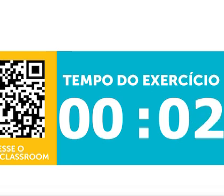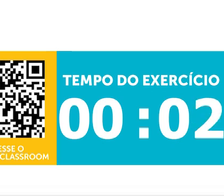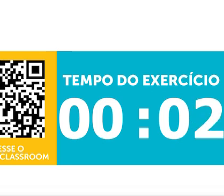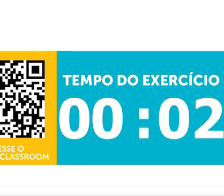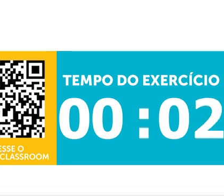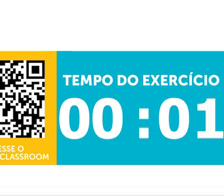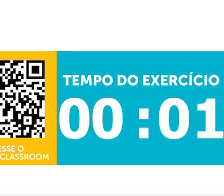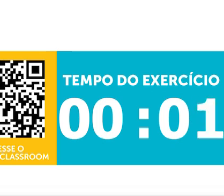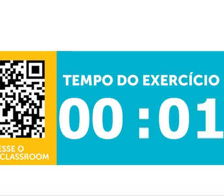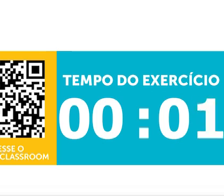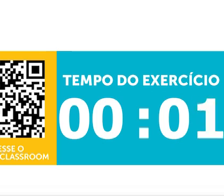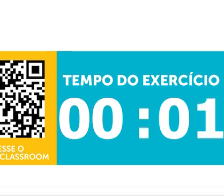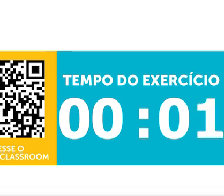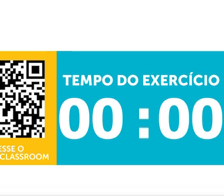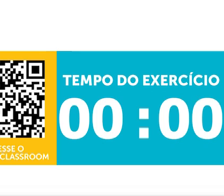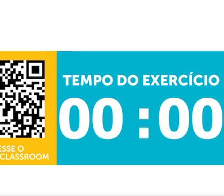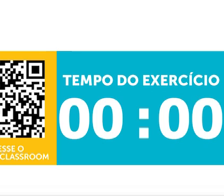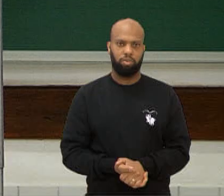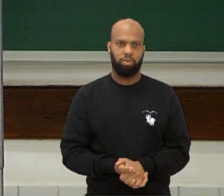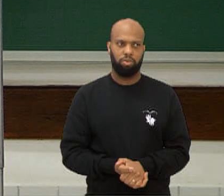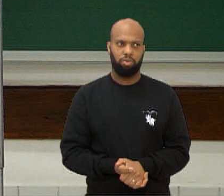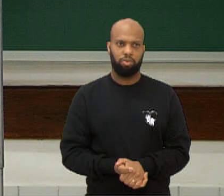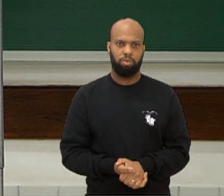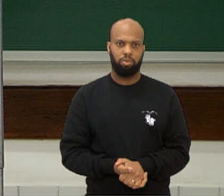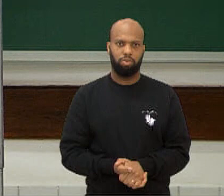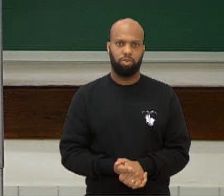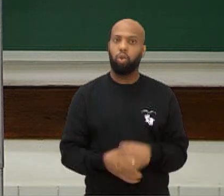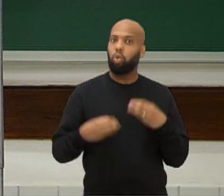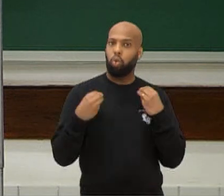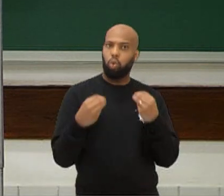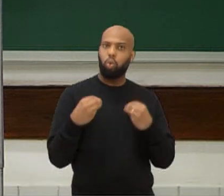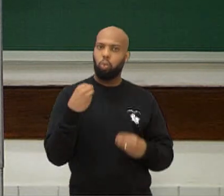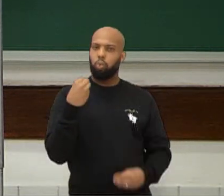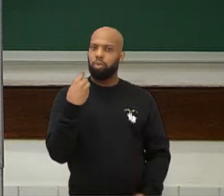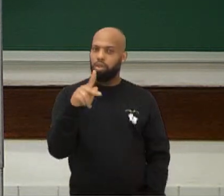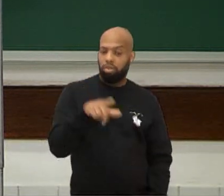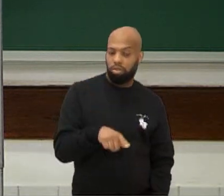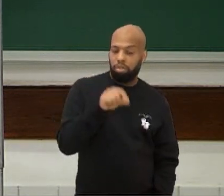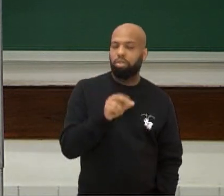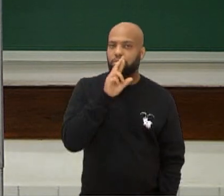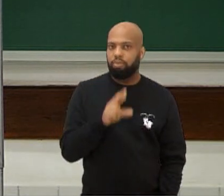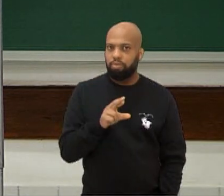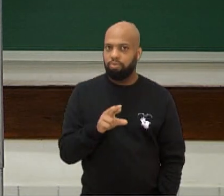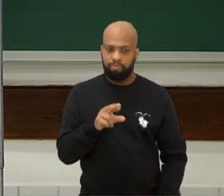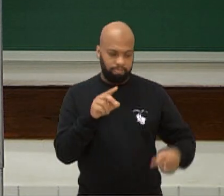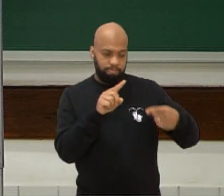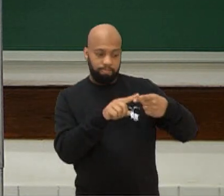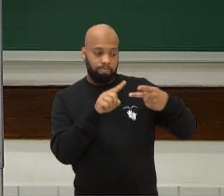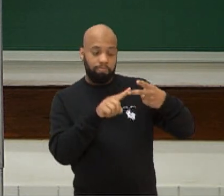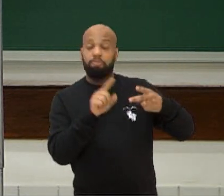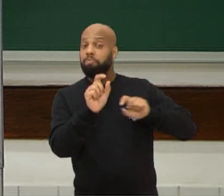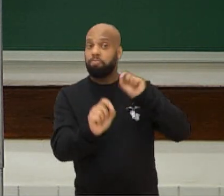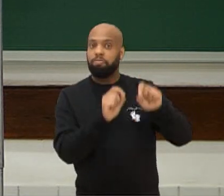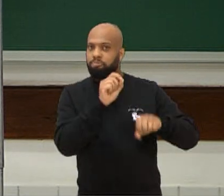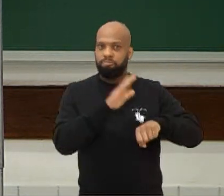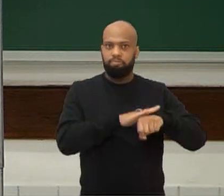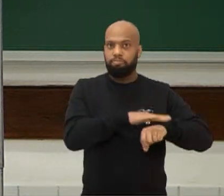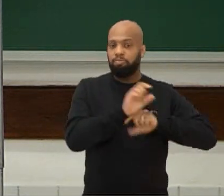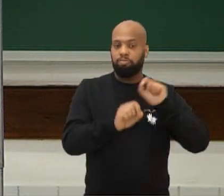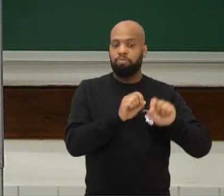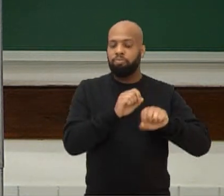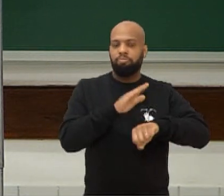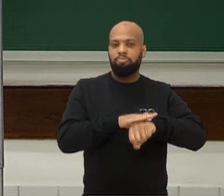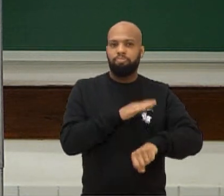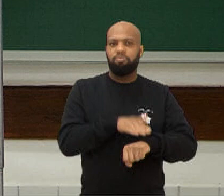Como é que foi marcar a sua resposta? Quando você vai marcar a sua resposta, é de fato quando